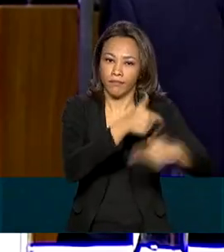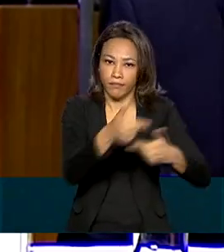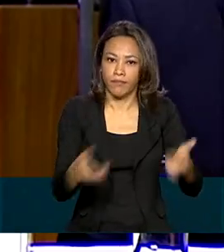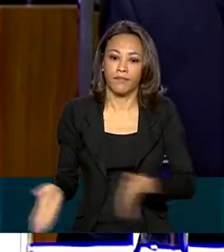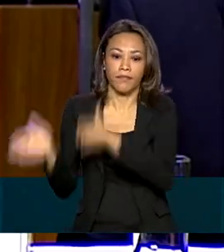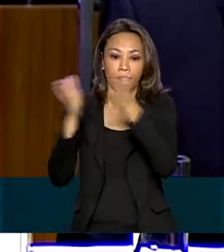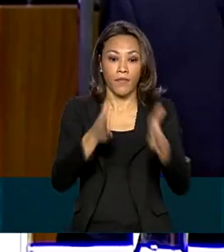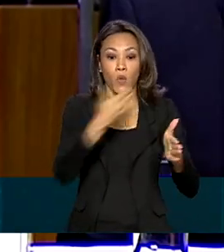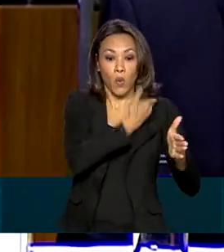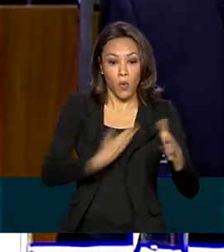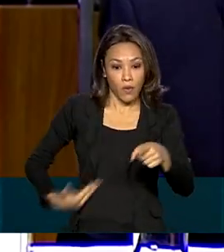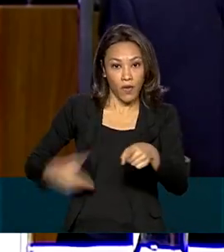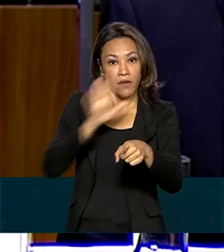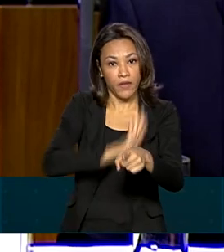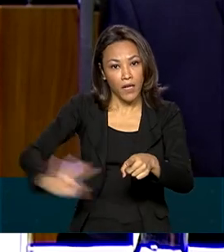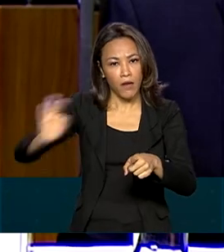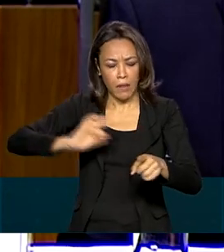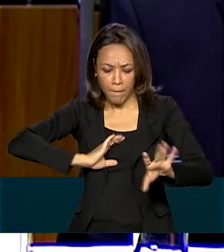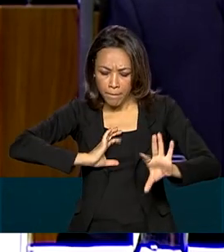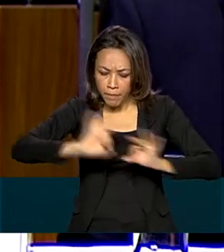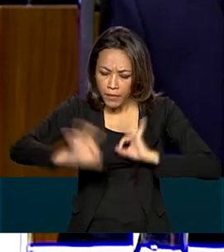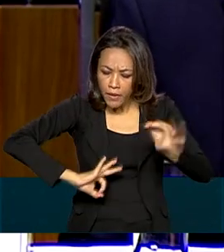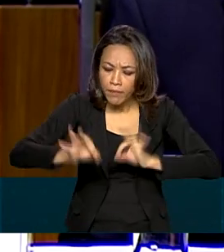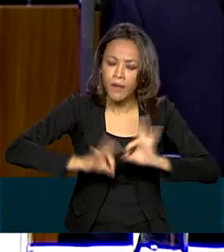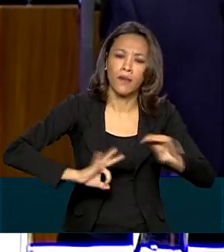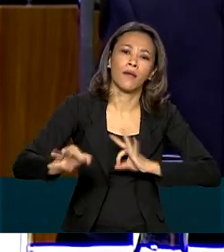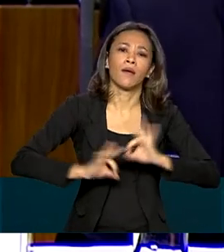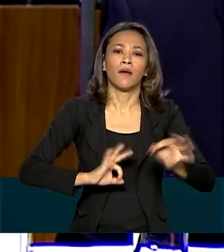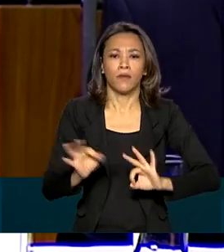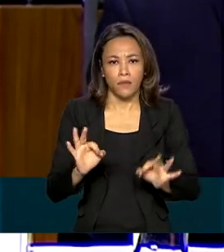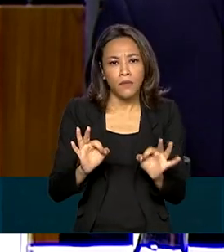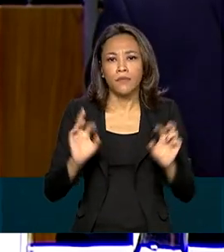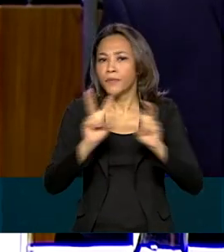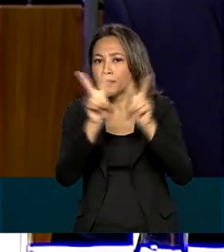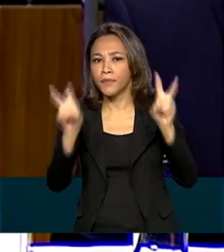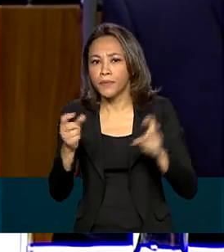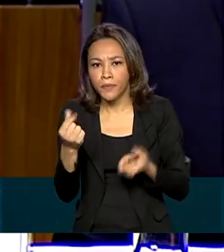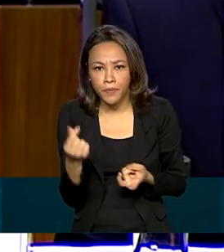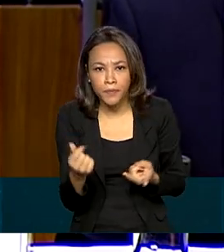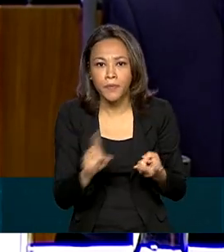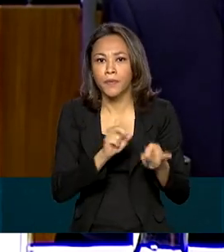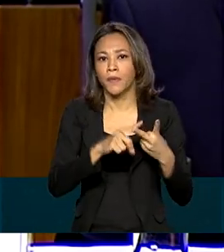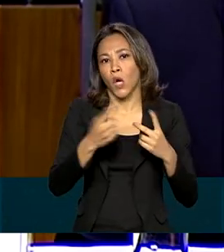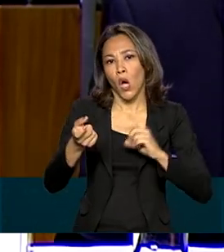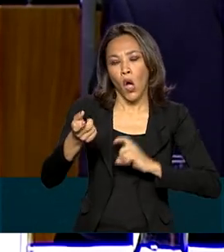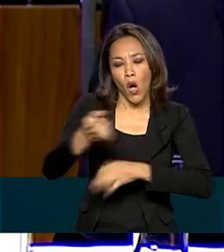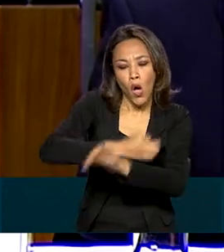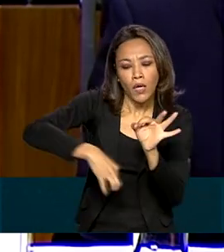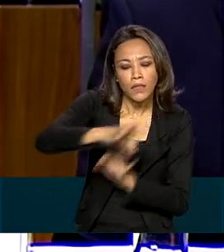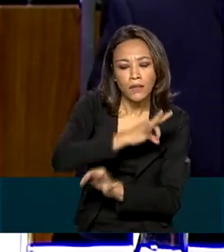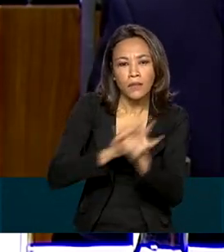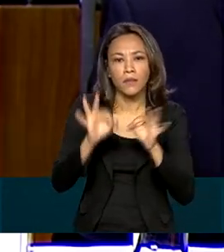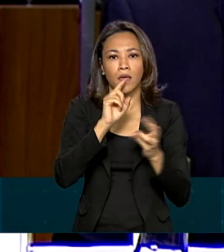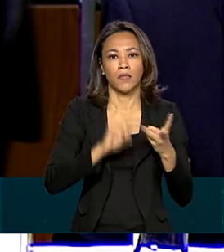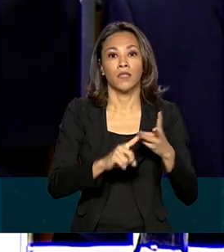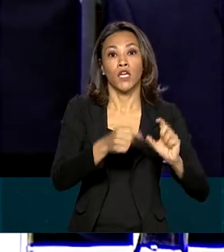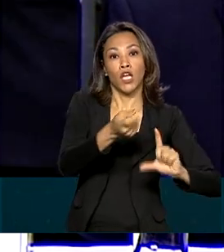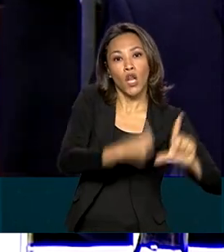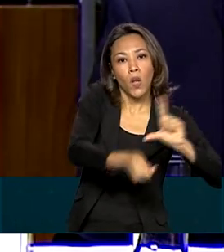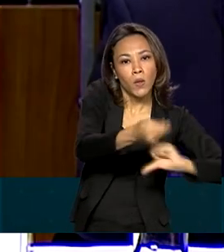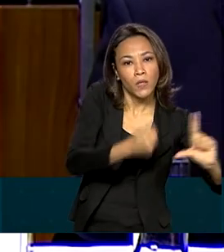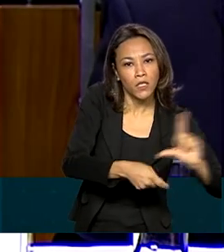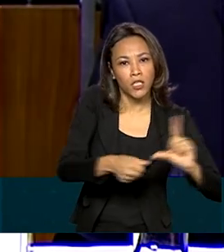encontra preparado estruturado em termos financeiros organizacionais e logísticos para